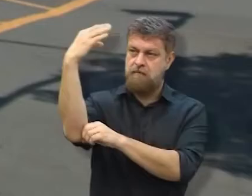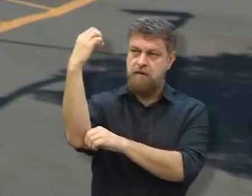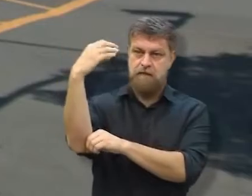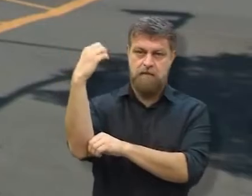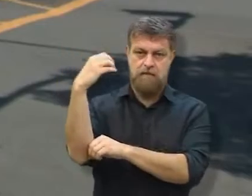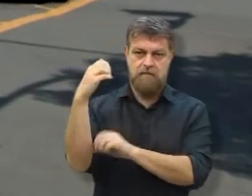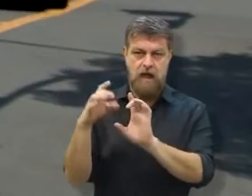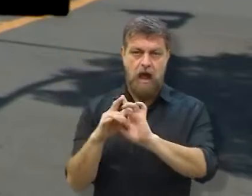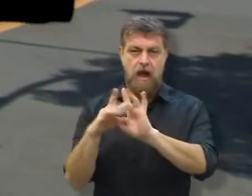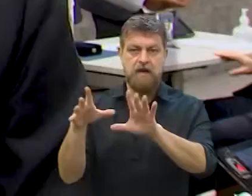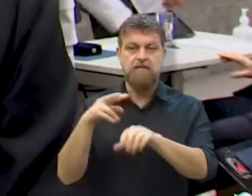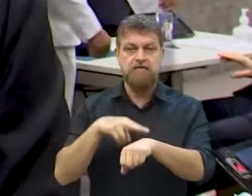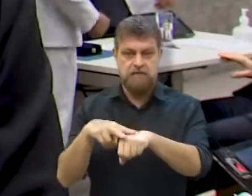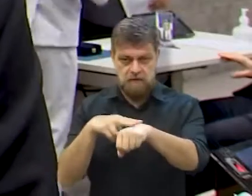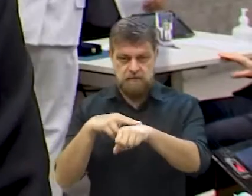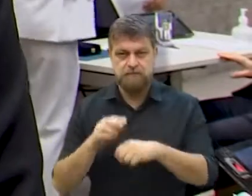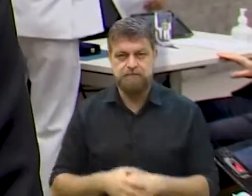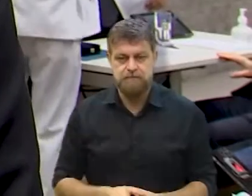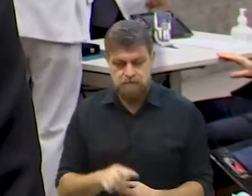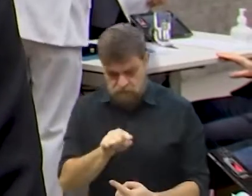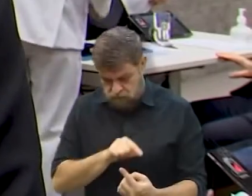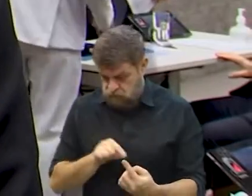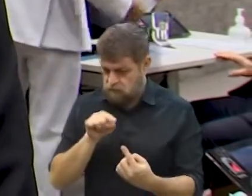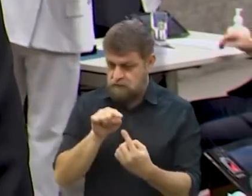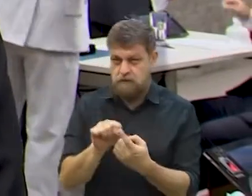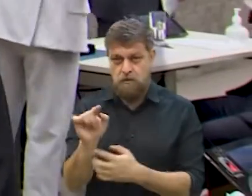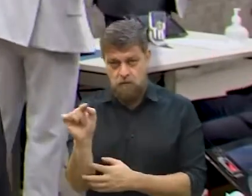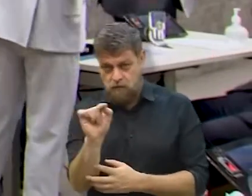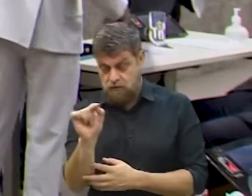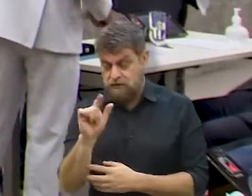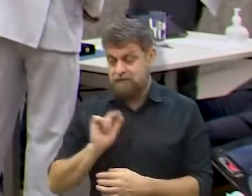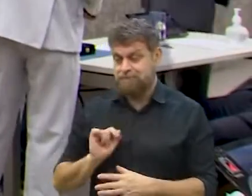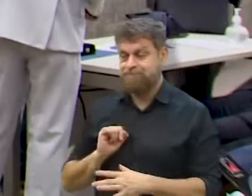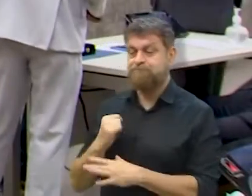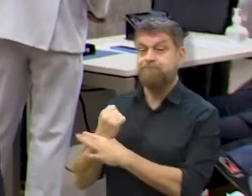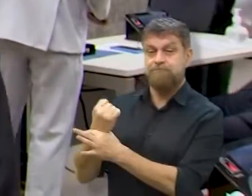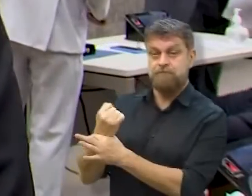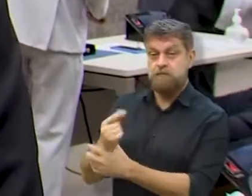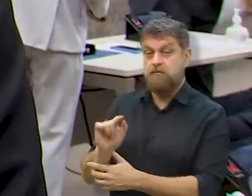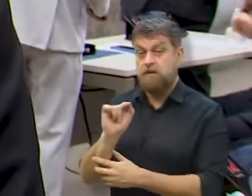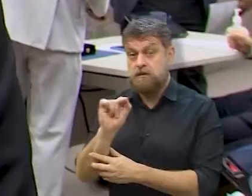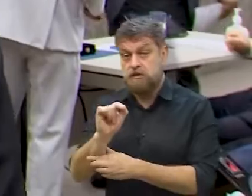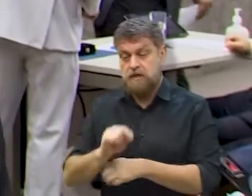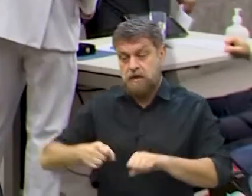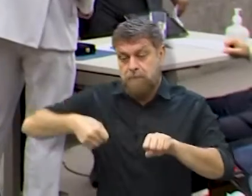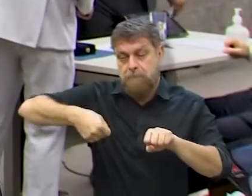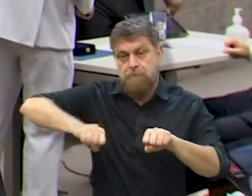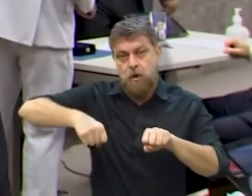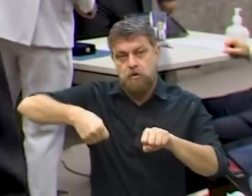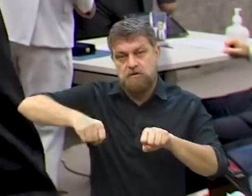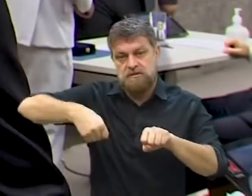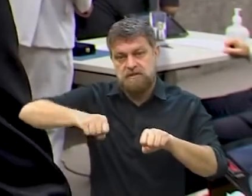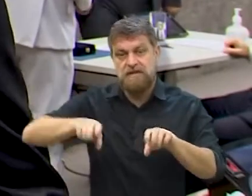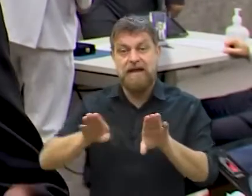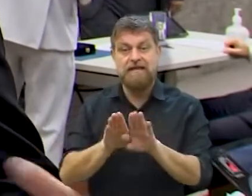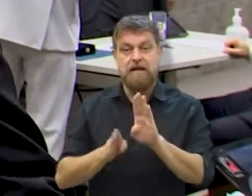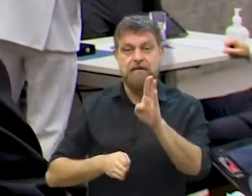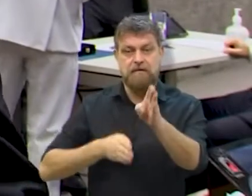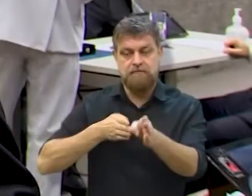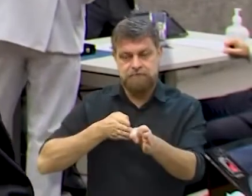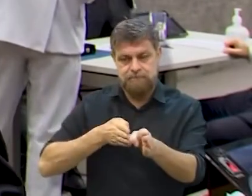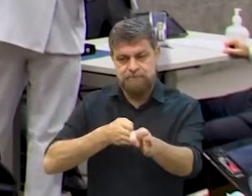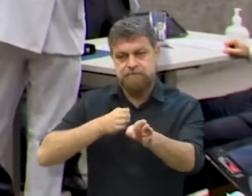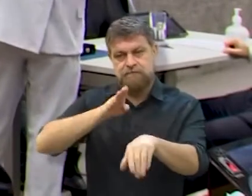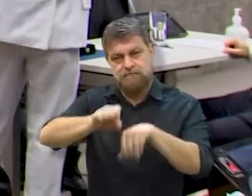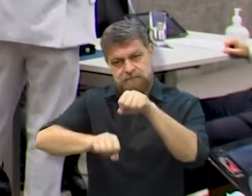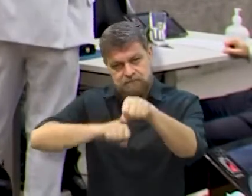o semáforo ser liberado. O objetivo, com certeza, é a segurança, né, dos motociclistas, dos